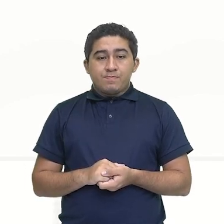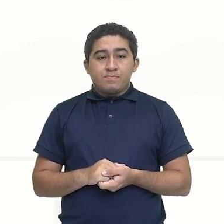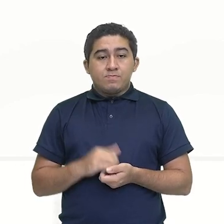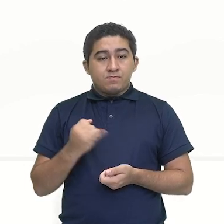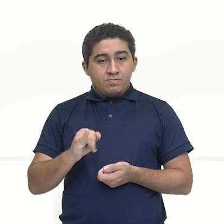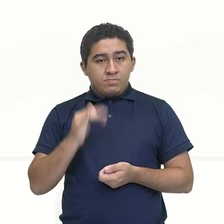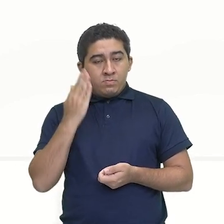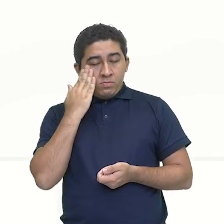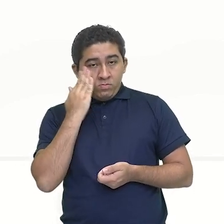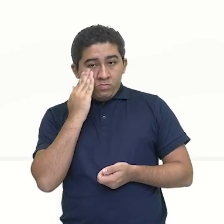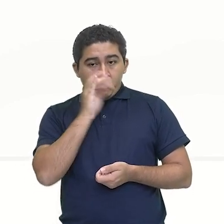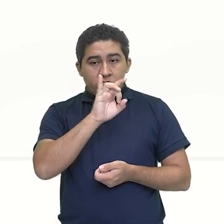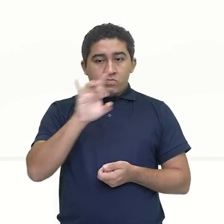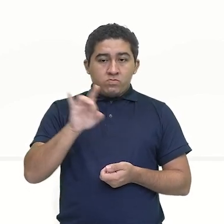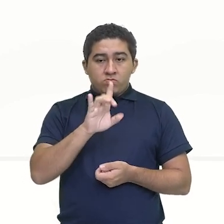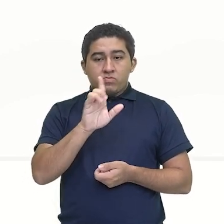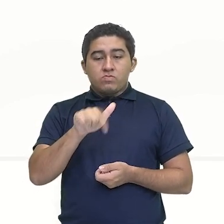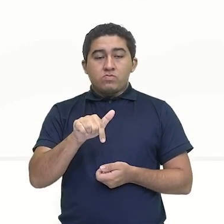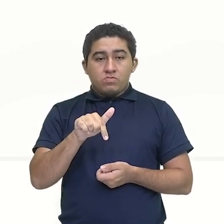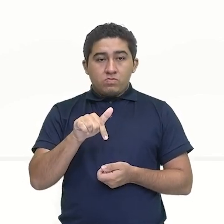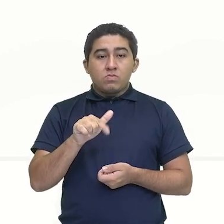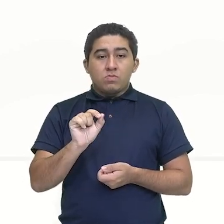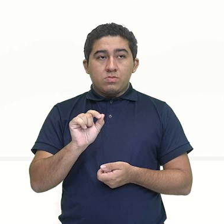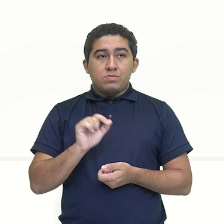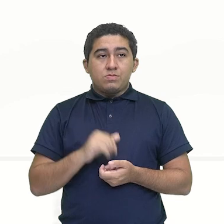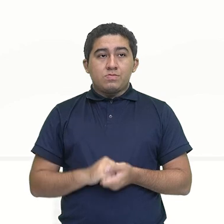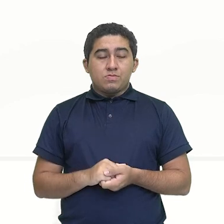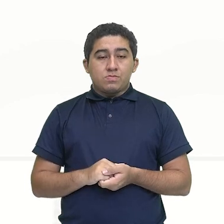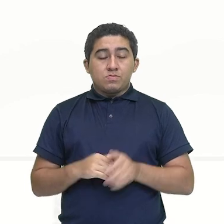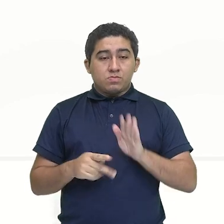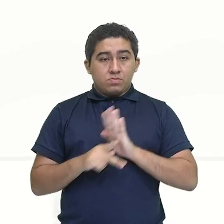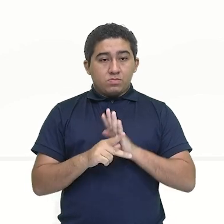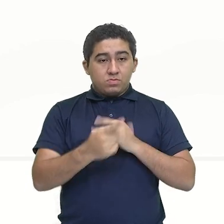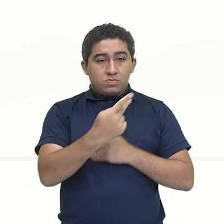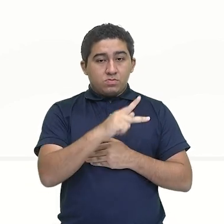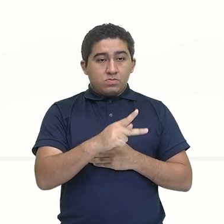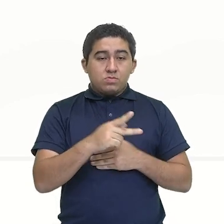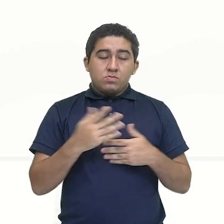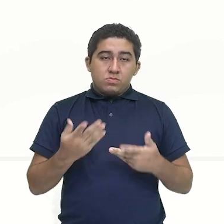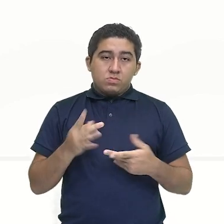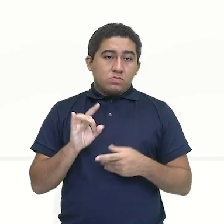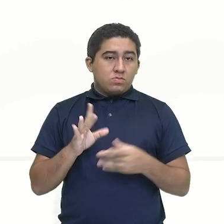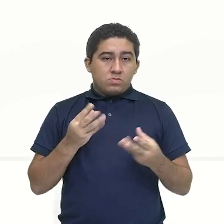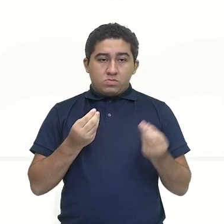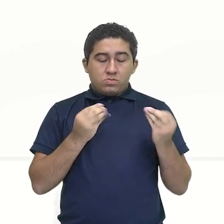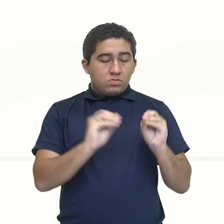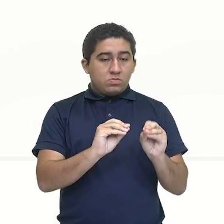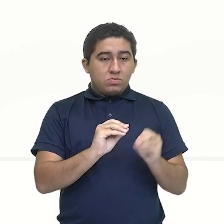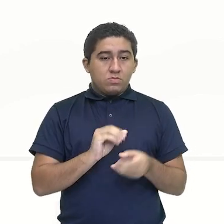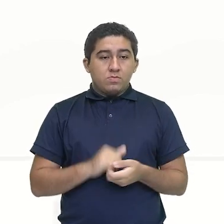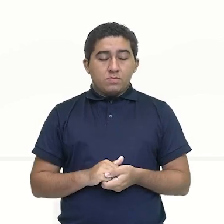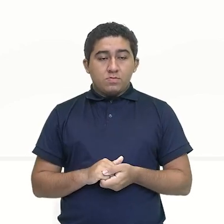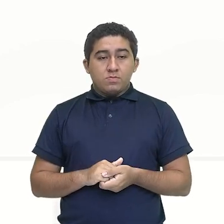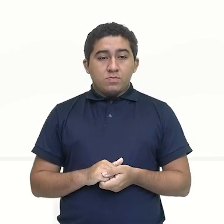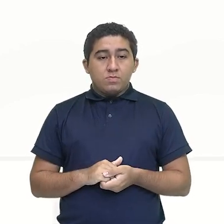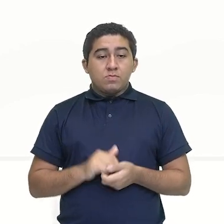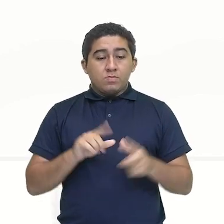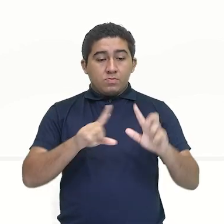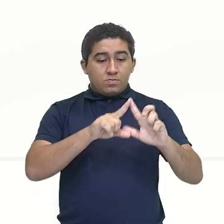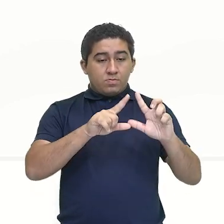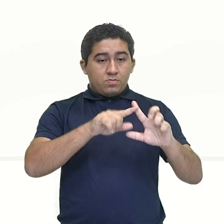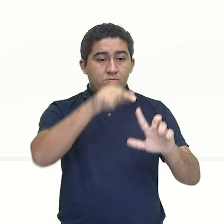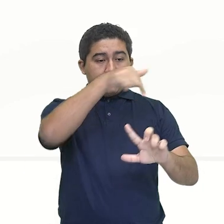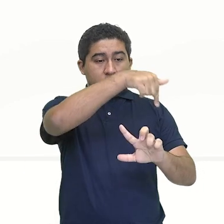conheço a medida de cada um desses lados desse triângulo equilátero, a gente sabe então que todos os seus lados